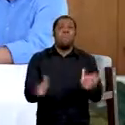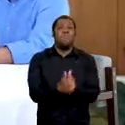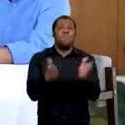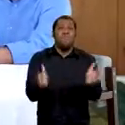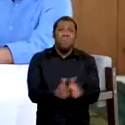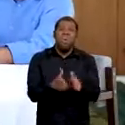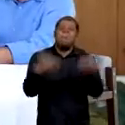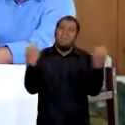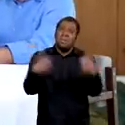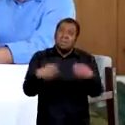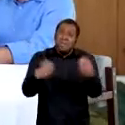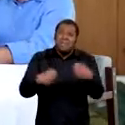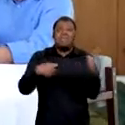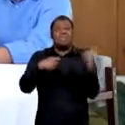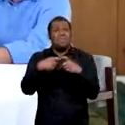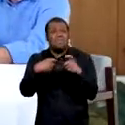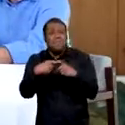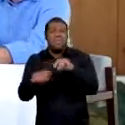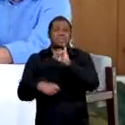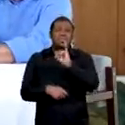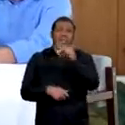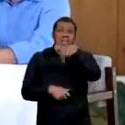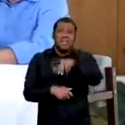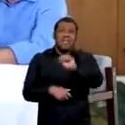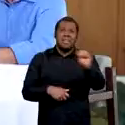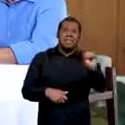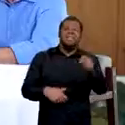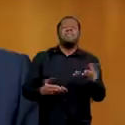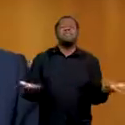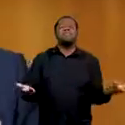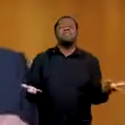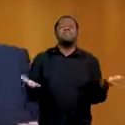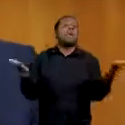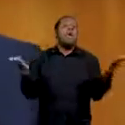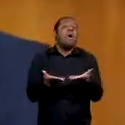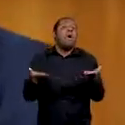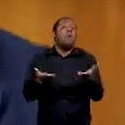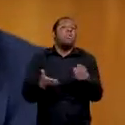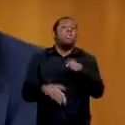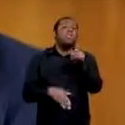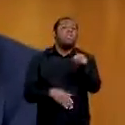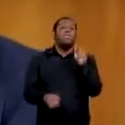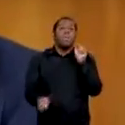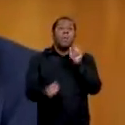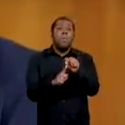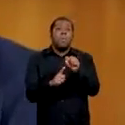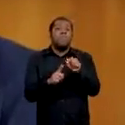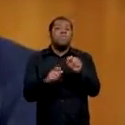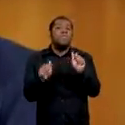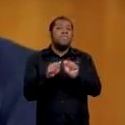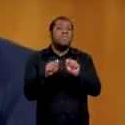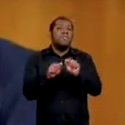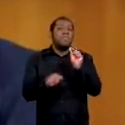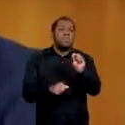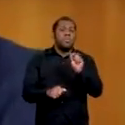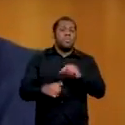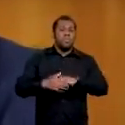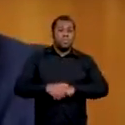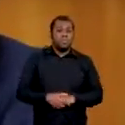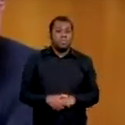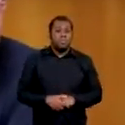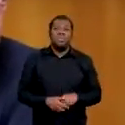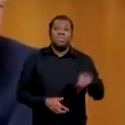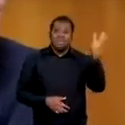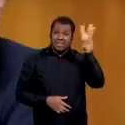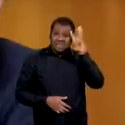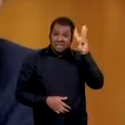né? Lá atrás resolveu. Como é que está agora? Vai ter programa, ele está sendo feito